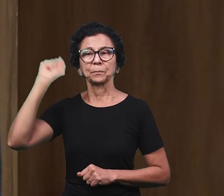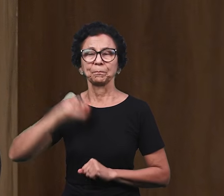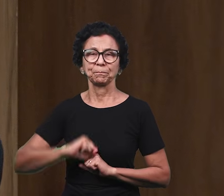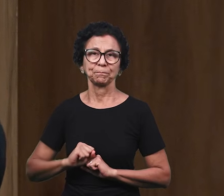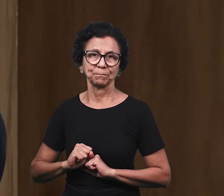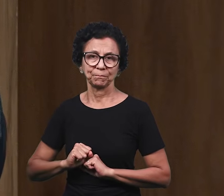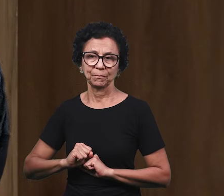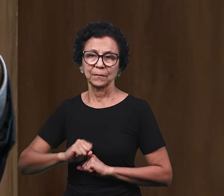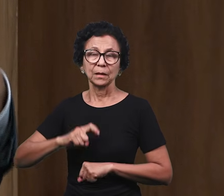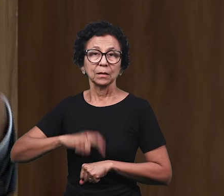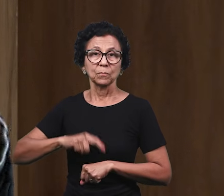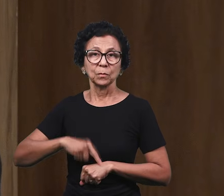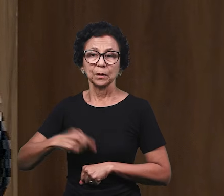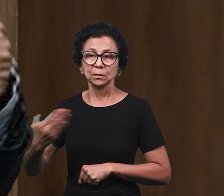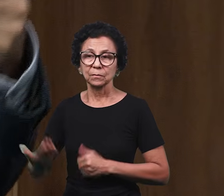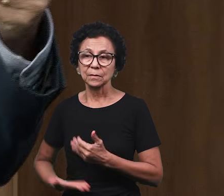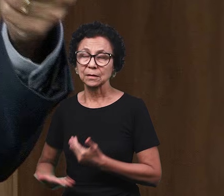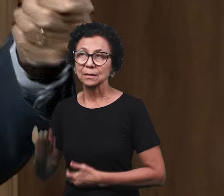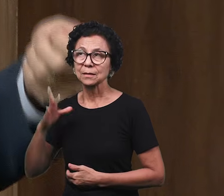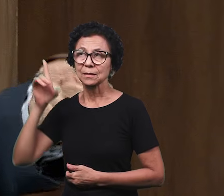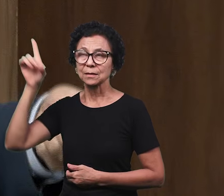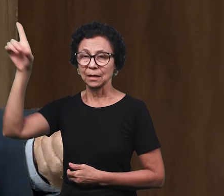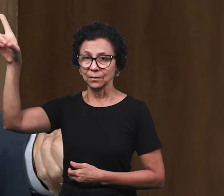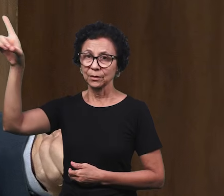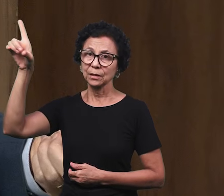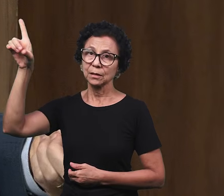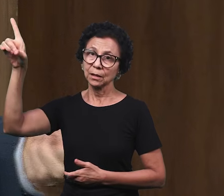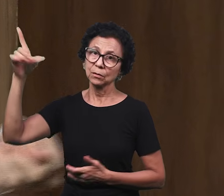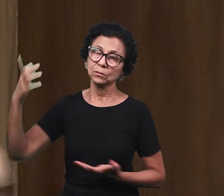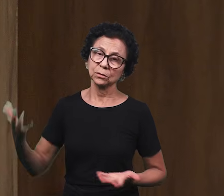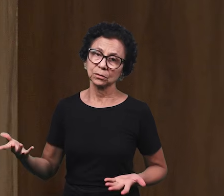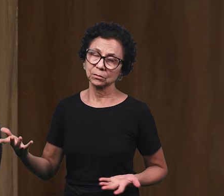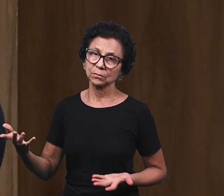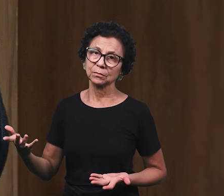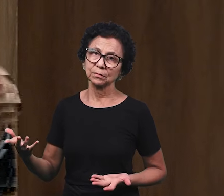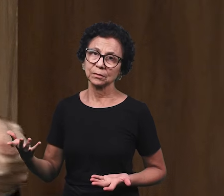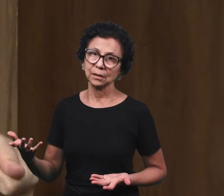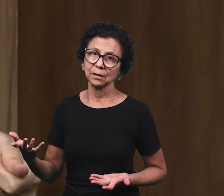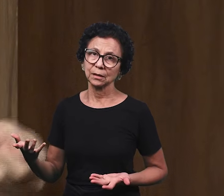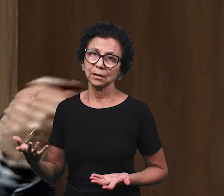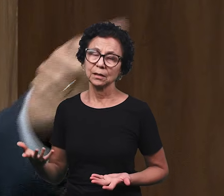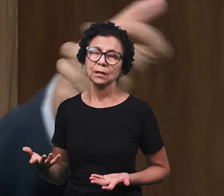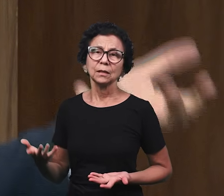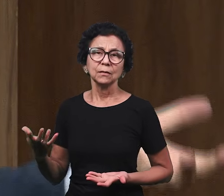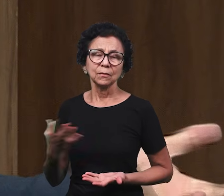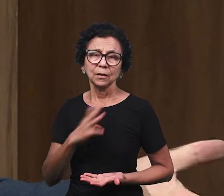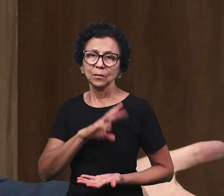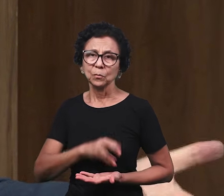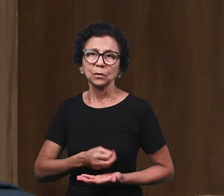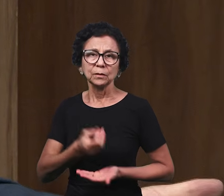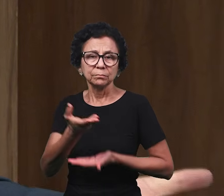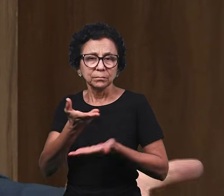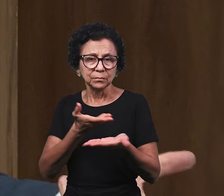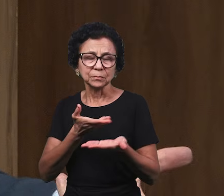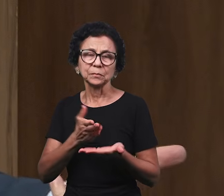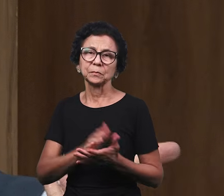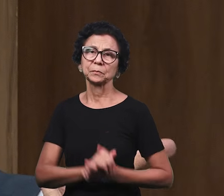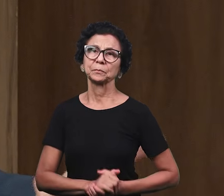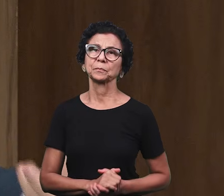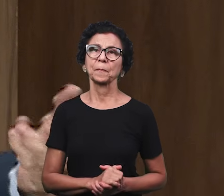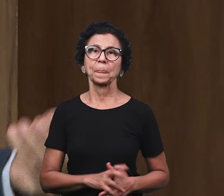aumentando, vai se revelando. É no servir, é no buscar a Deus que Deus vai renovar o